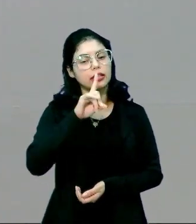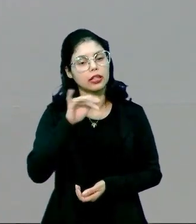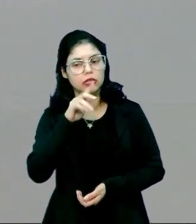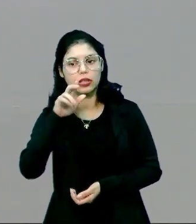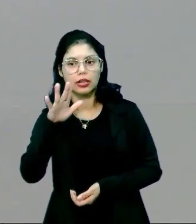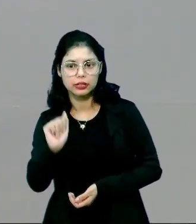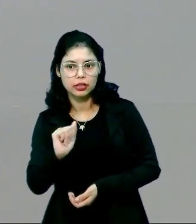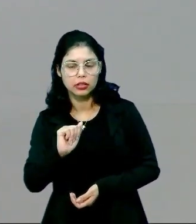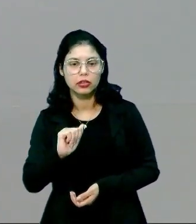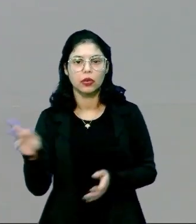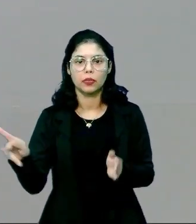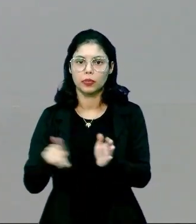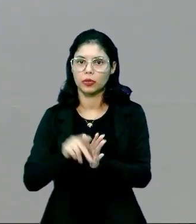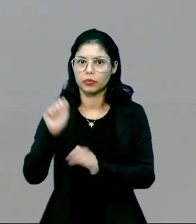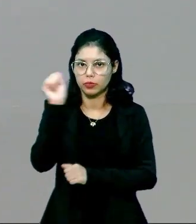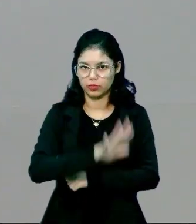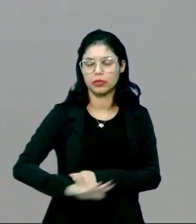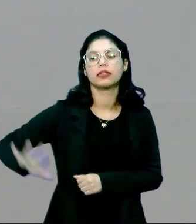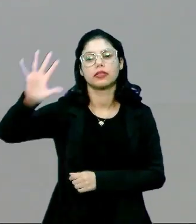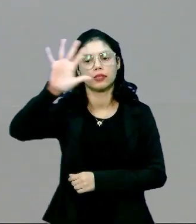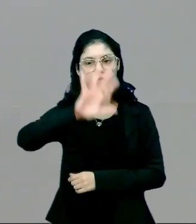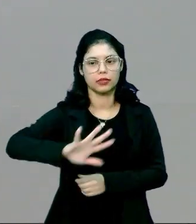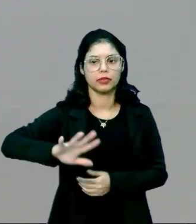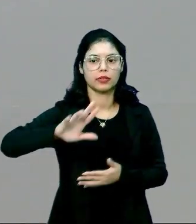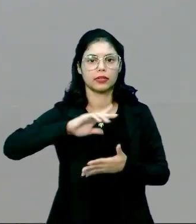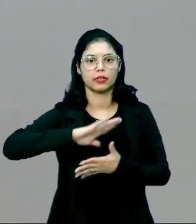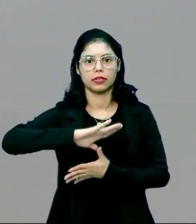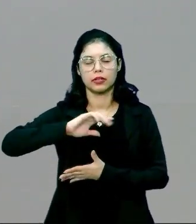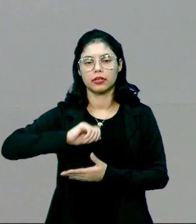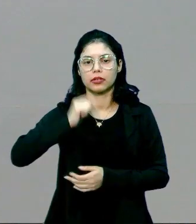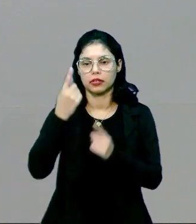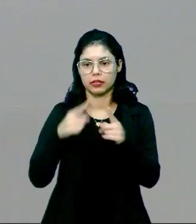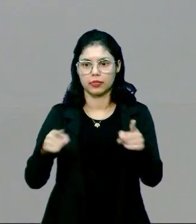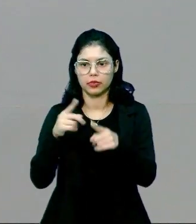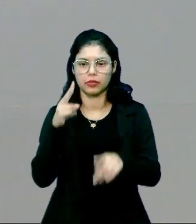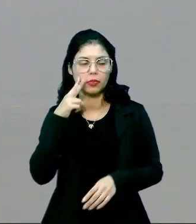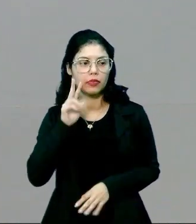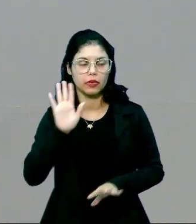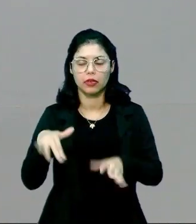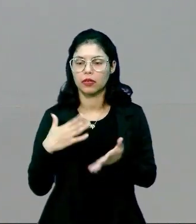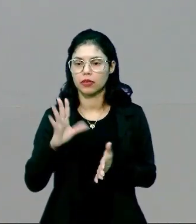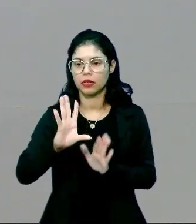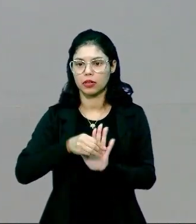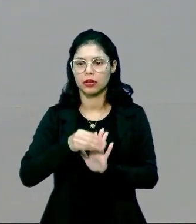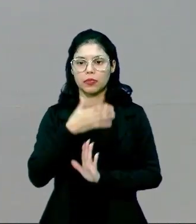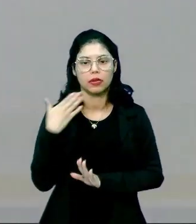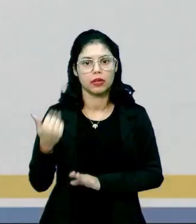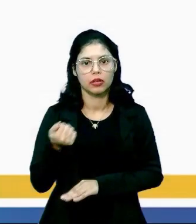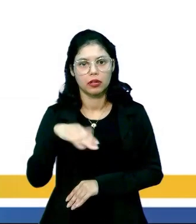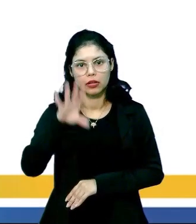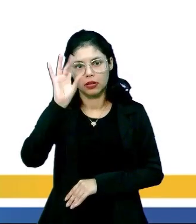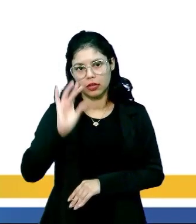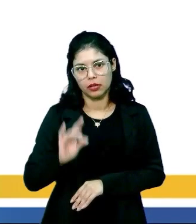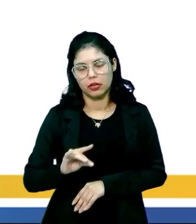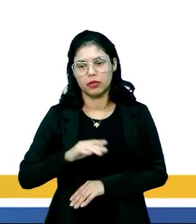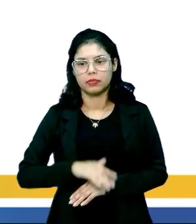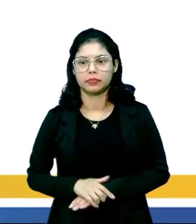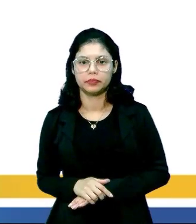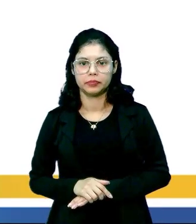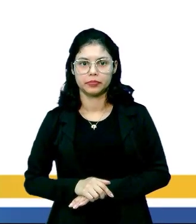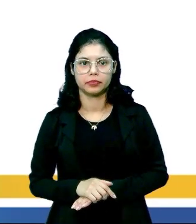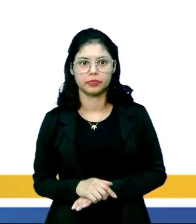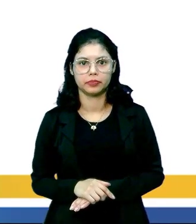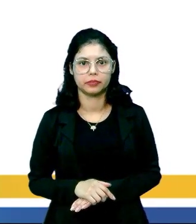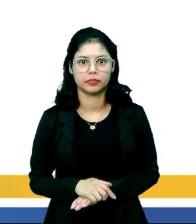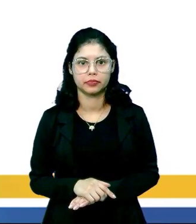internacionalização da música Ok então Então vamos ver qual dessas alternativas se encaixa melhor com essa essa